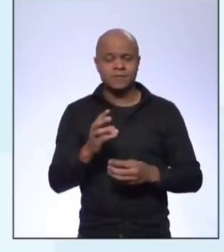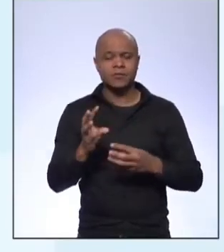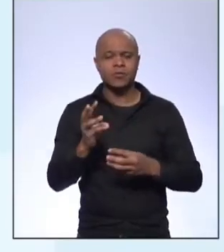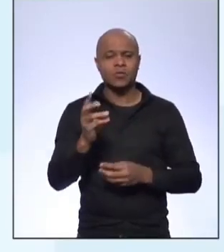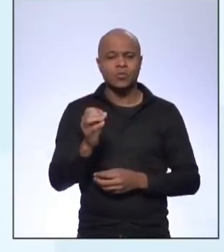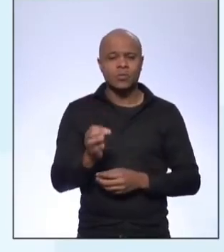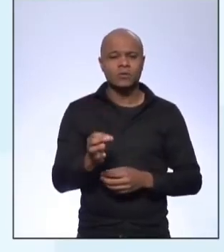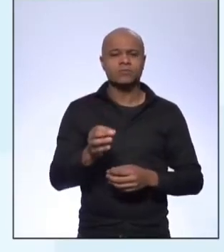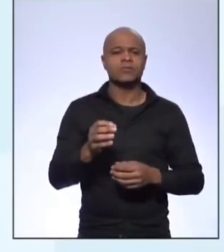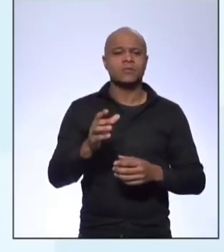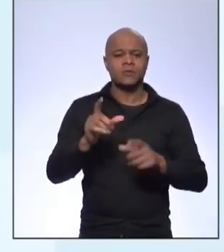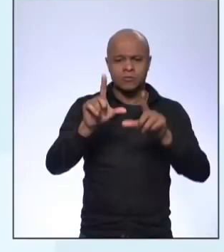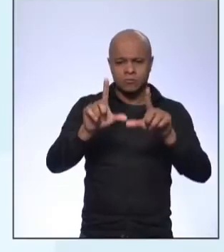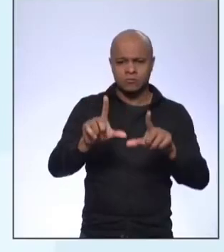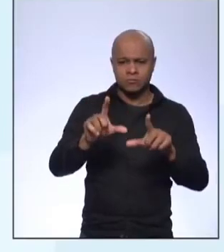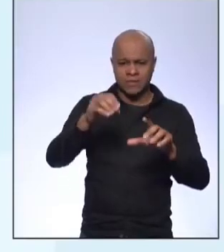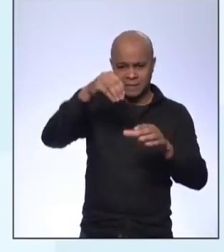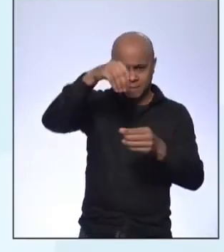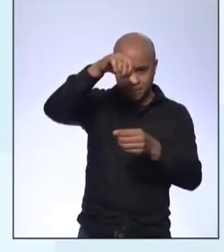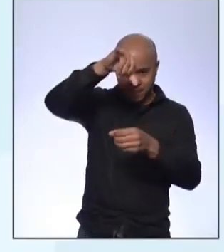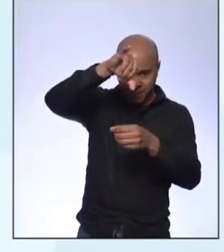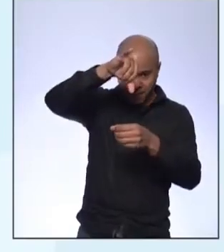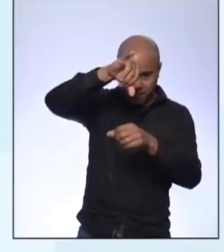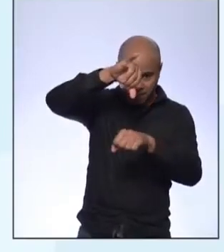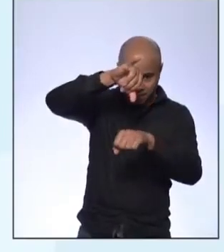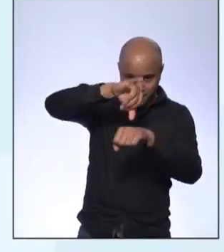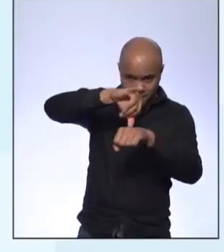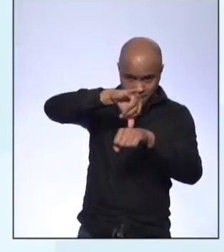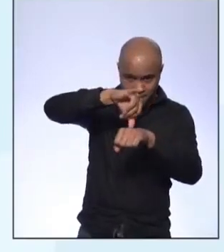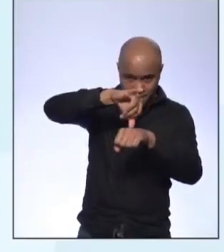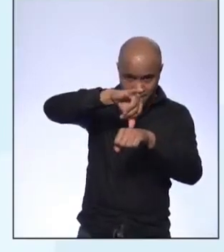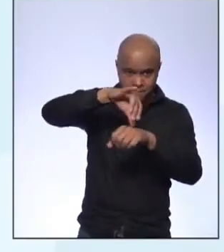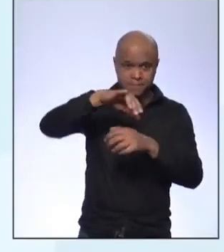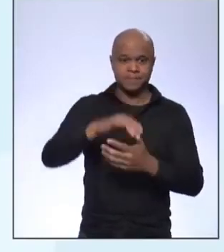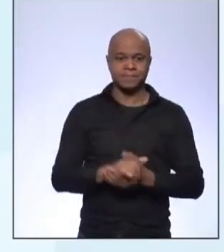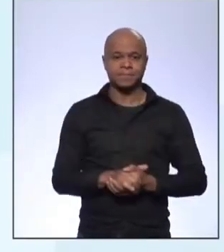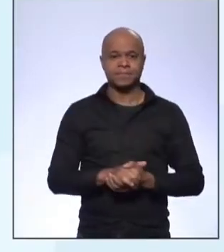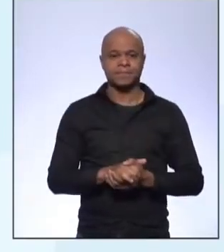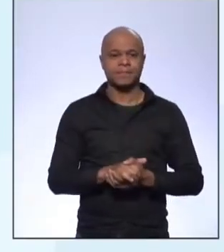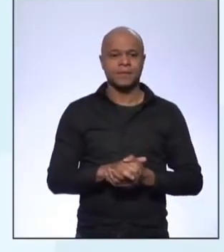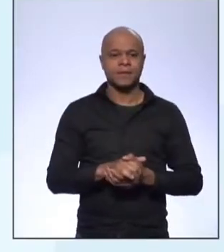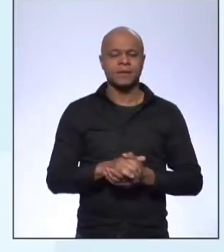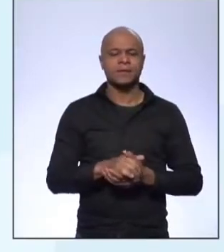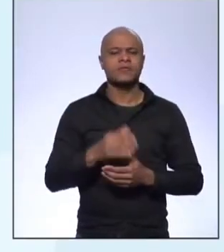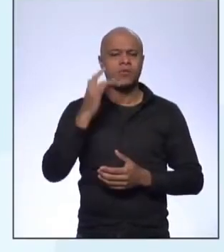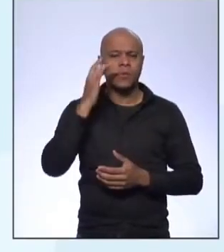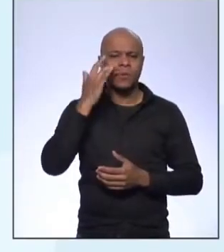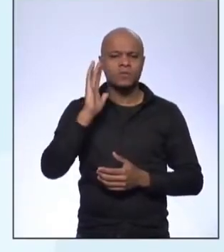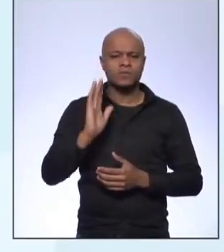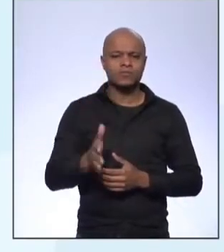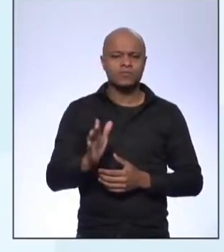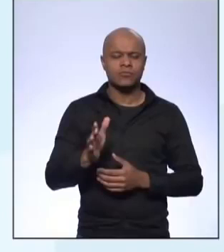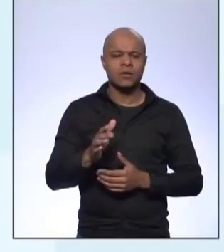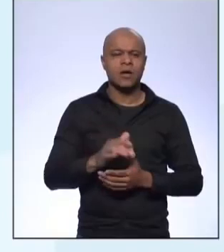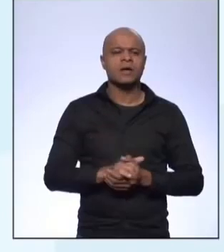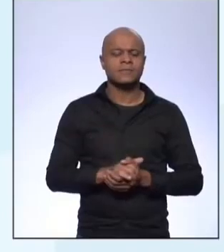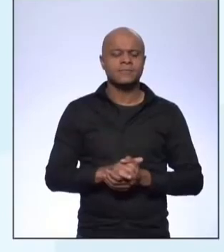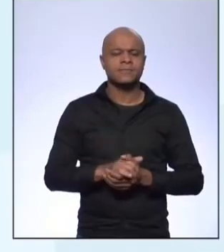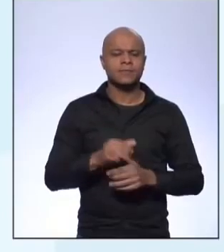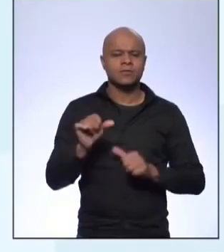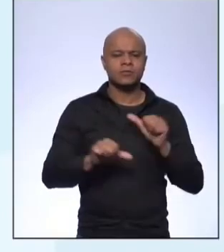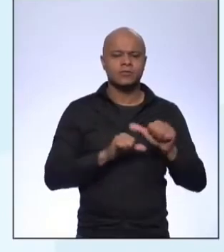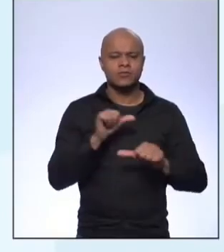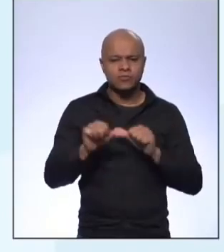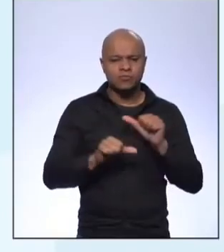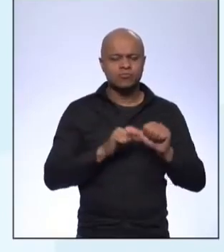figura que está no meio, aí no centro da imagem, que está com uma barrinha na mão, esse ouro já está fundido, ou seja, ele já